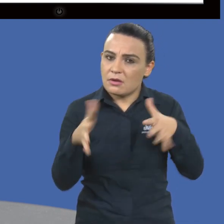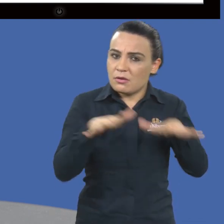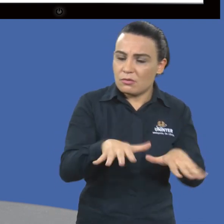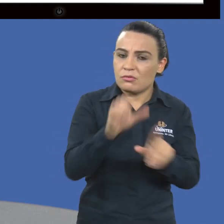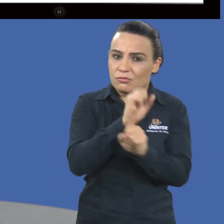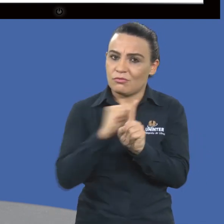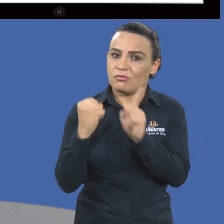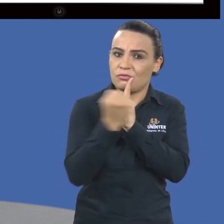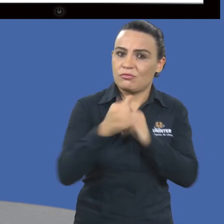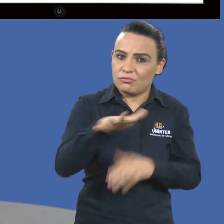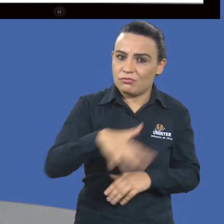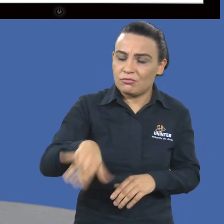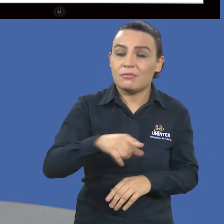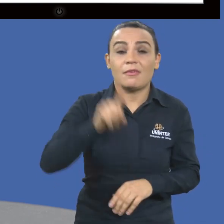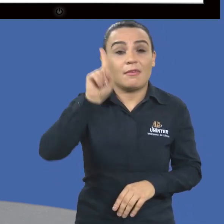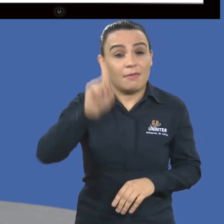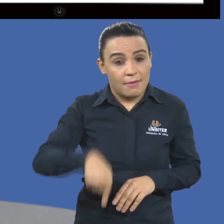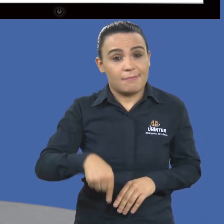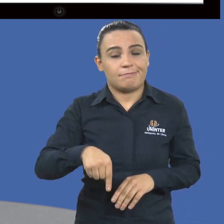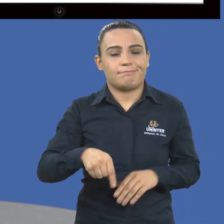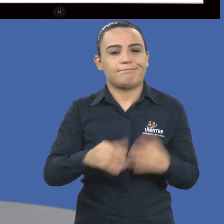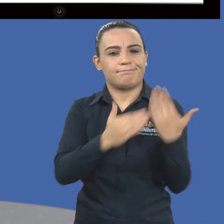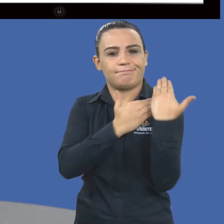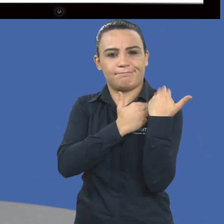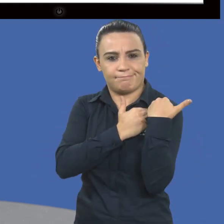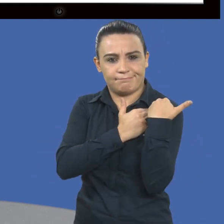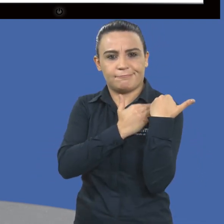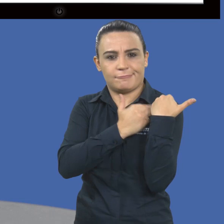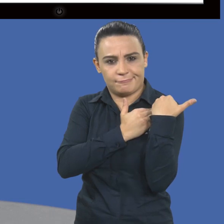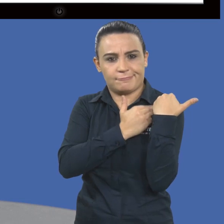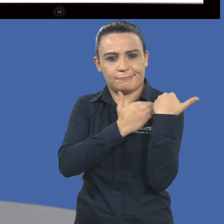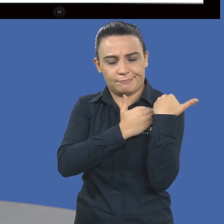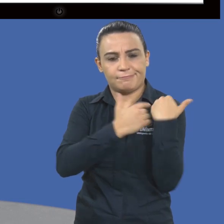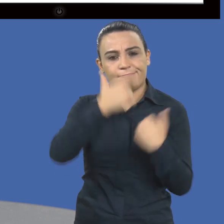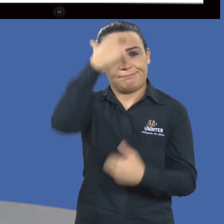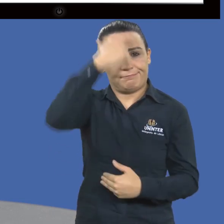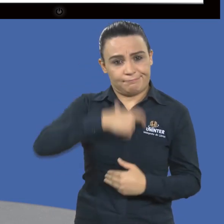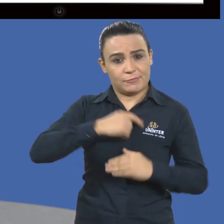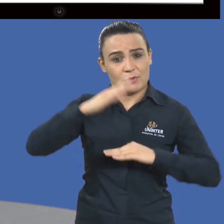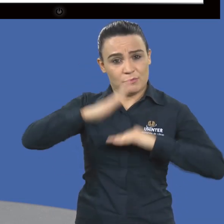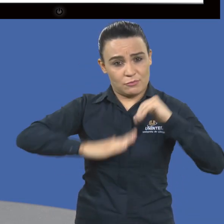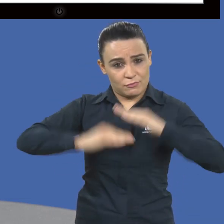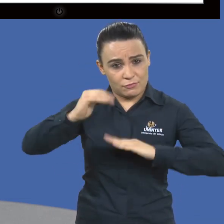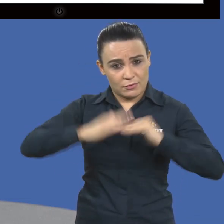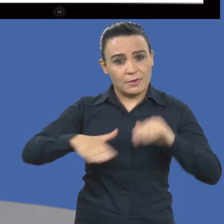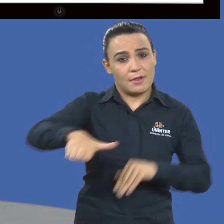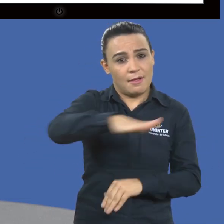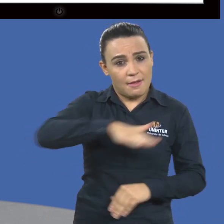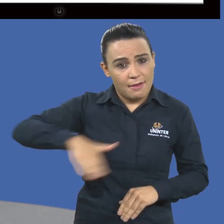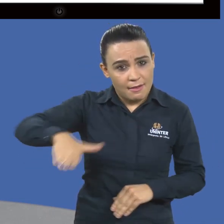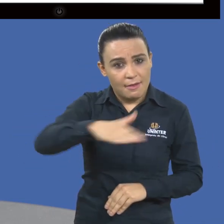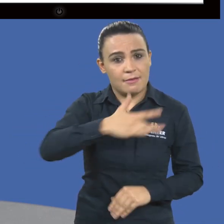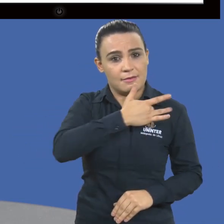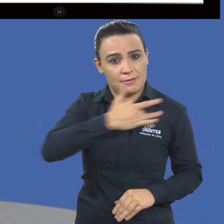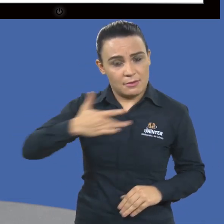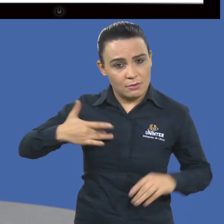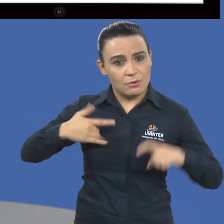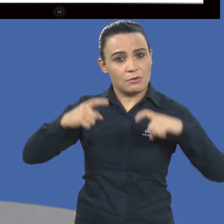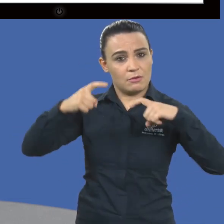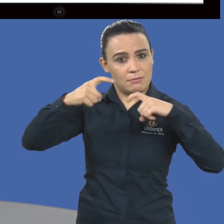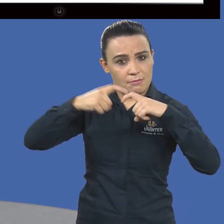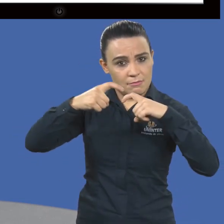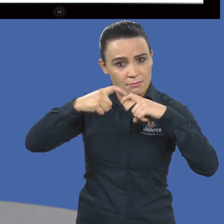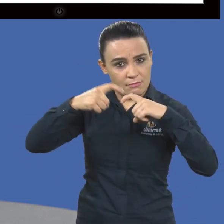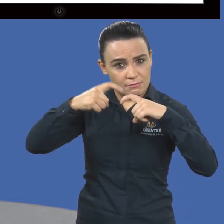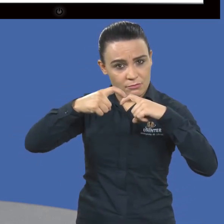junto à nossa sociedade. Então, esse é o nosso papel. Eu, como profissional da área de saúde,